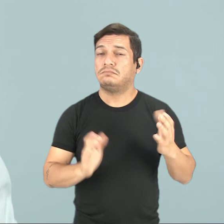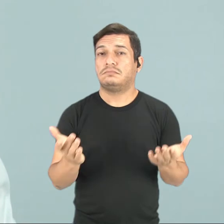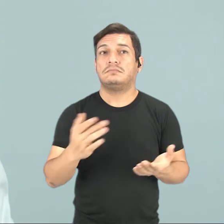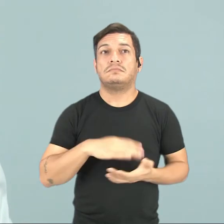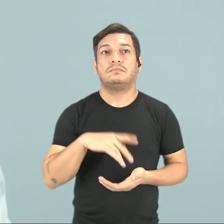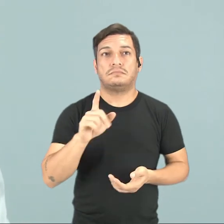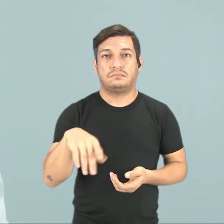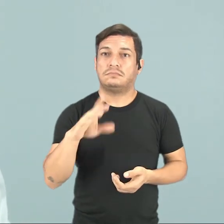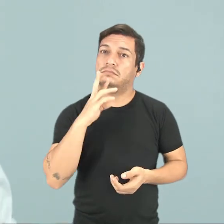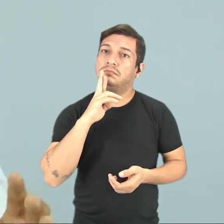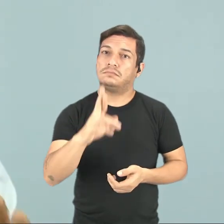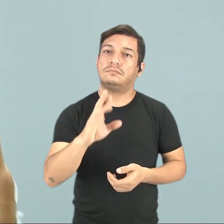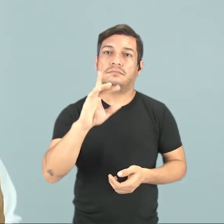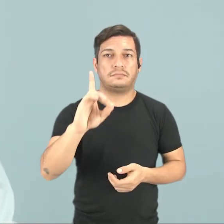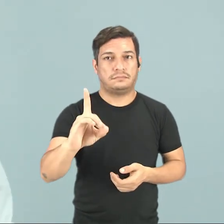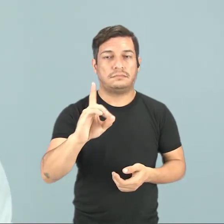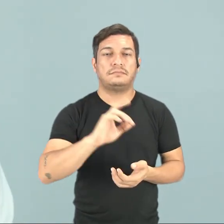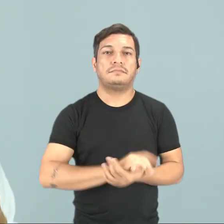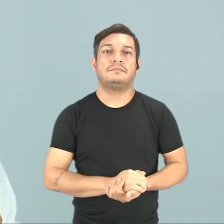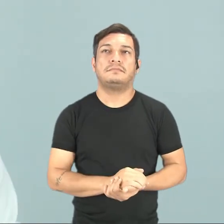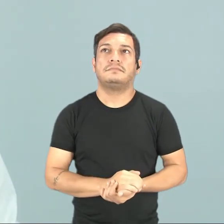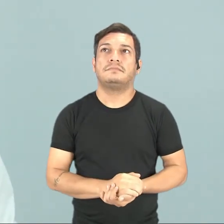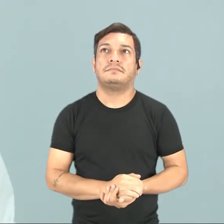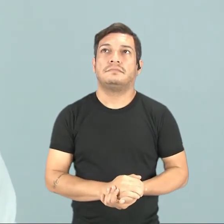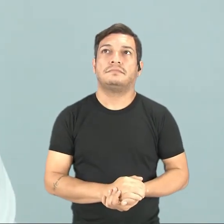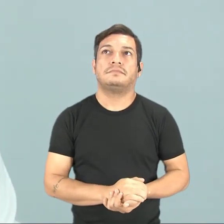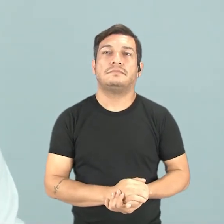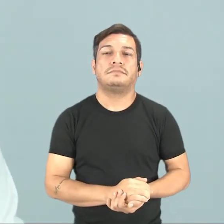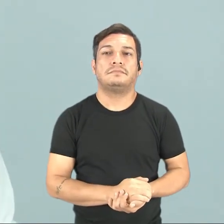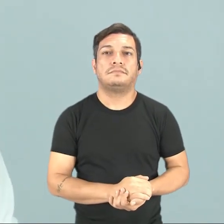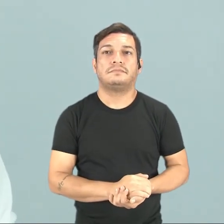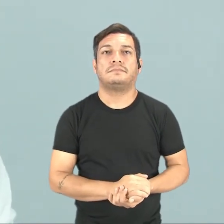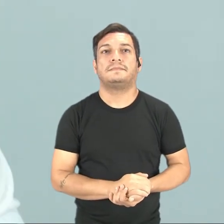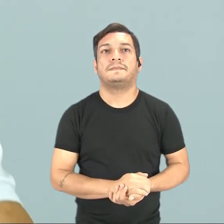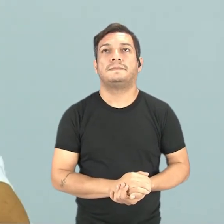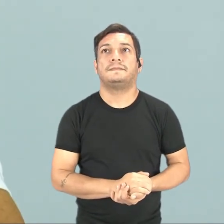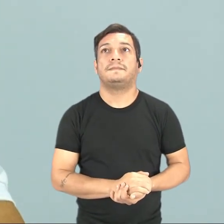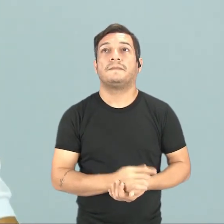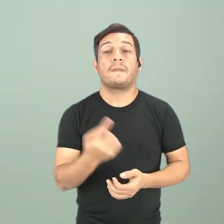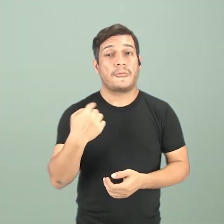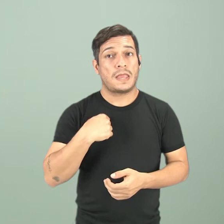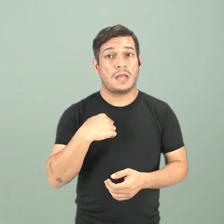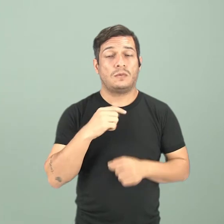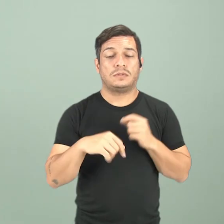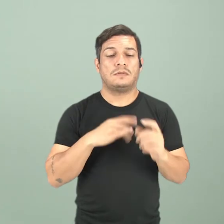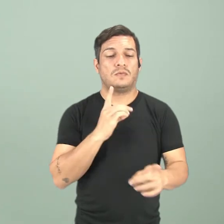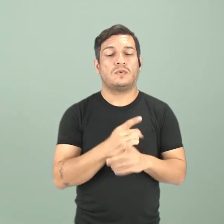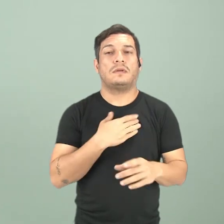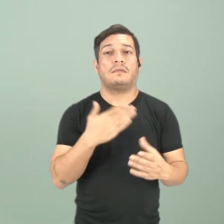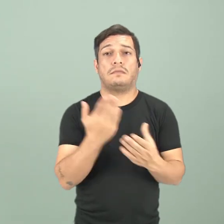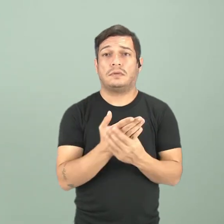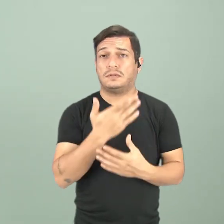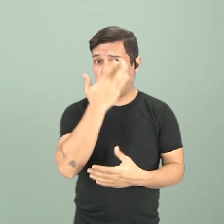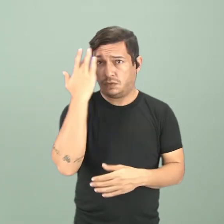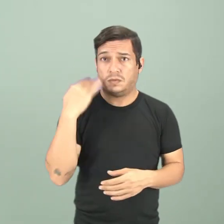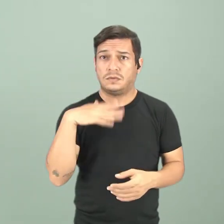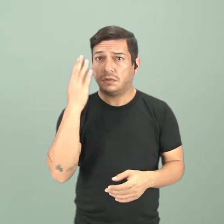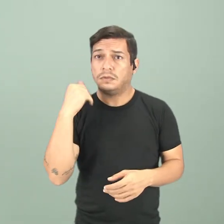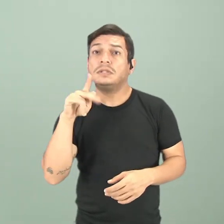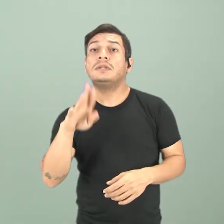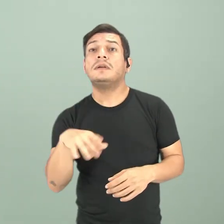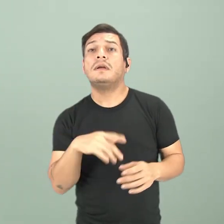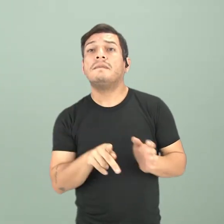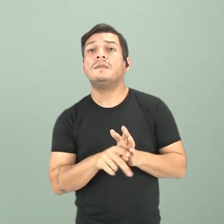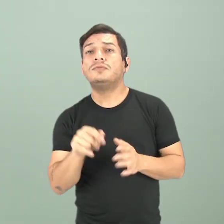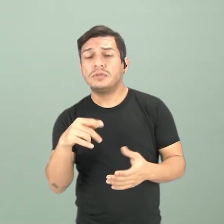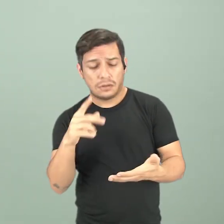tem mau caráter. Então a ocasião revela o ladrão, mas não faz o ladrão. Eu, se achar a